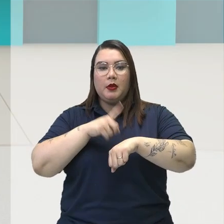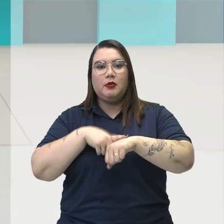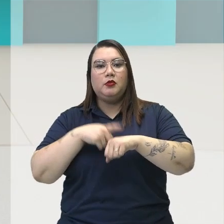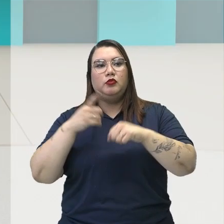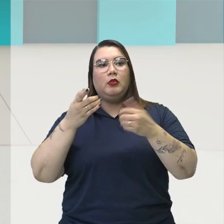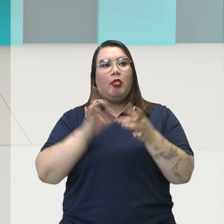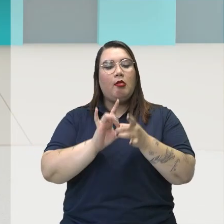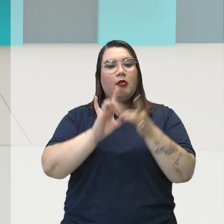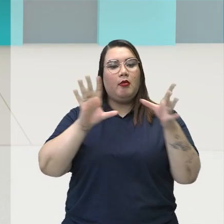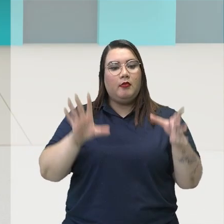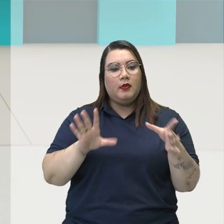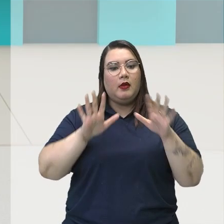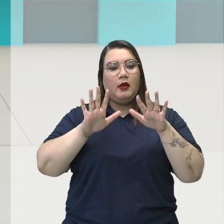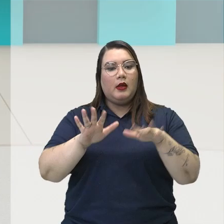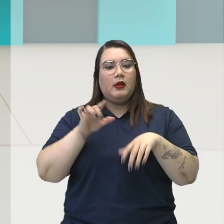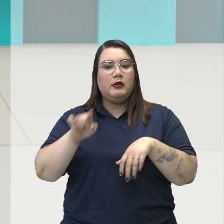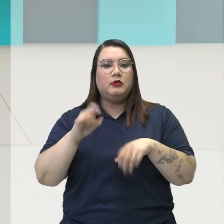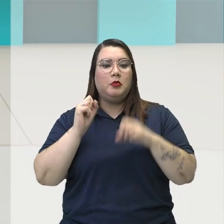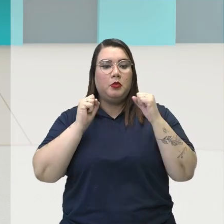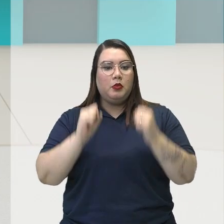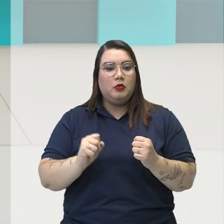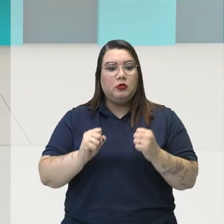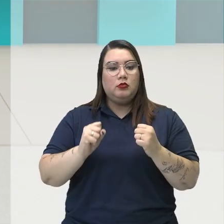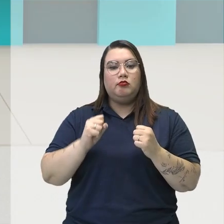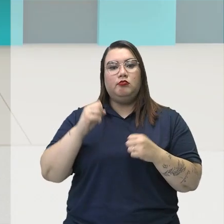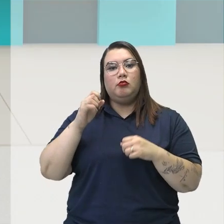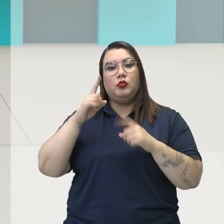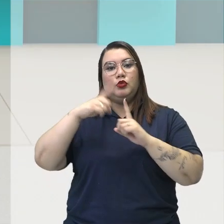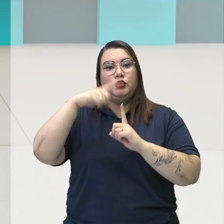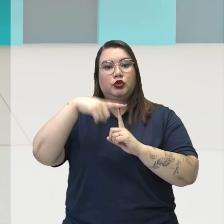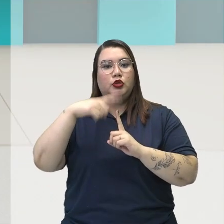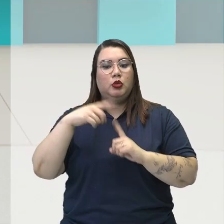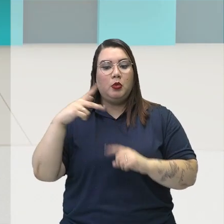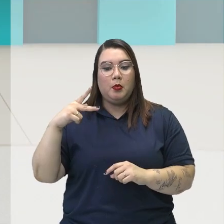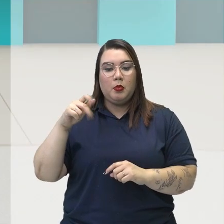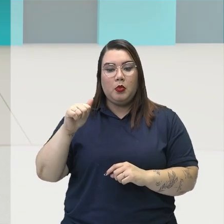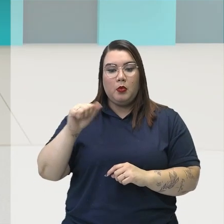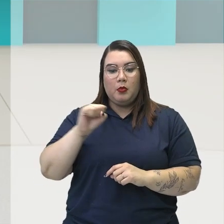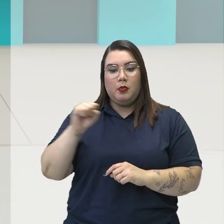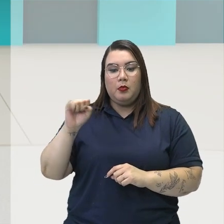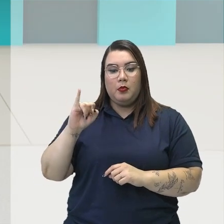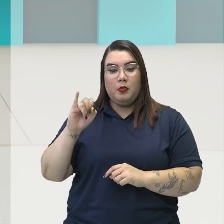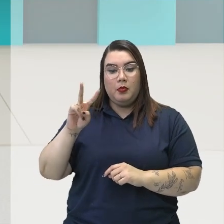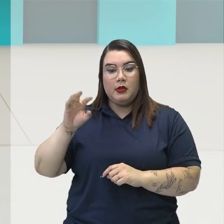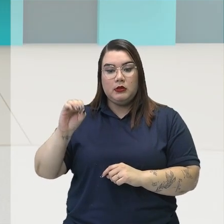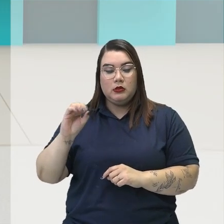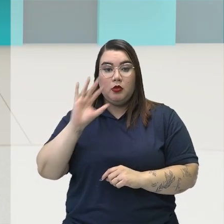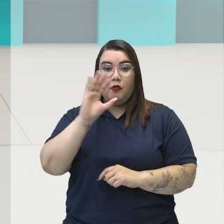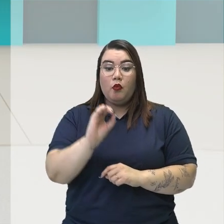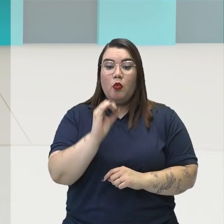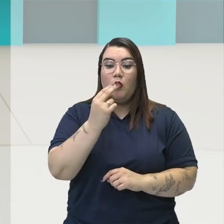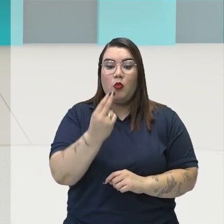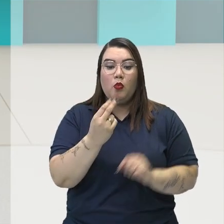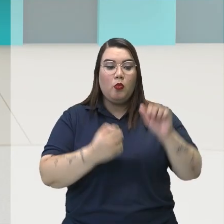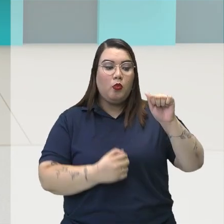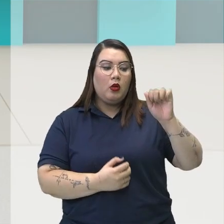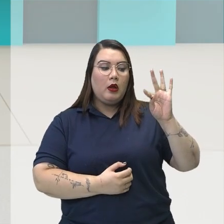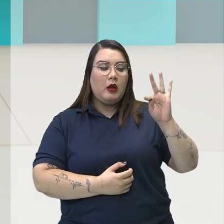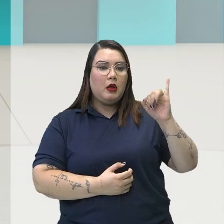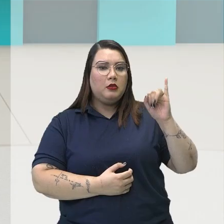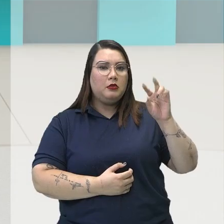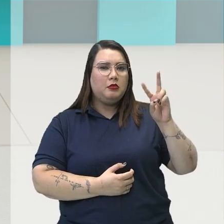lazer. Lembrando que esse lazer, ele pode ser passivo ou ele pode ser ativo. E aí eu